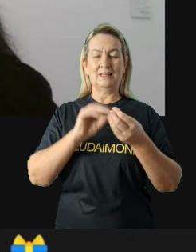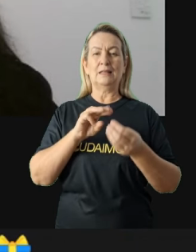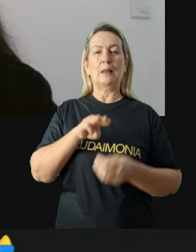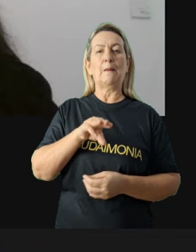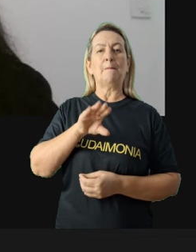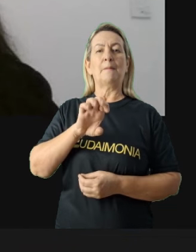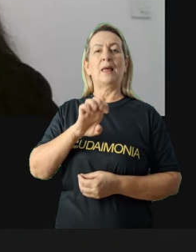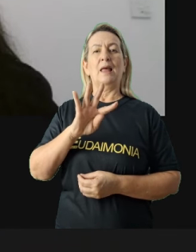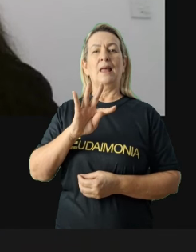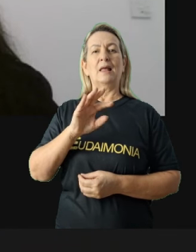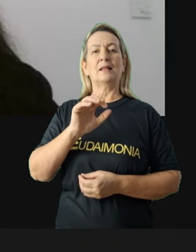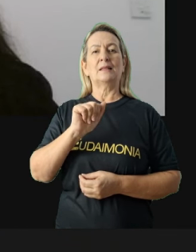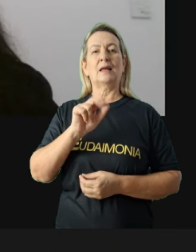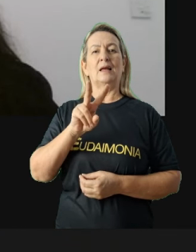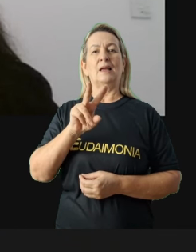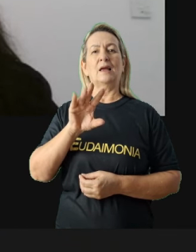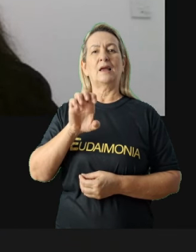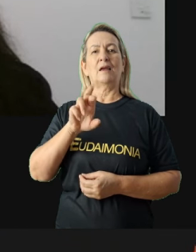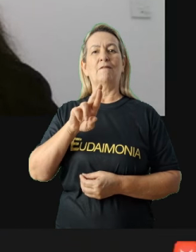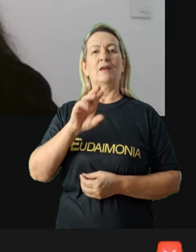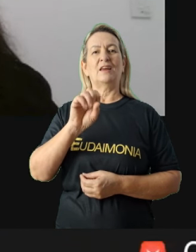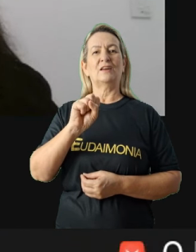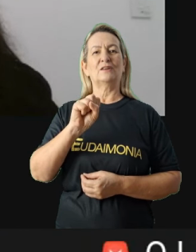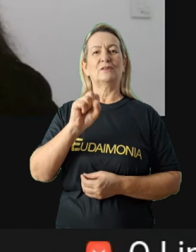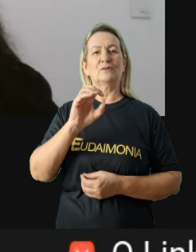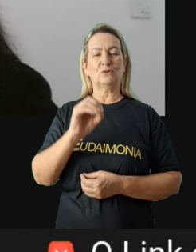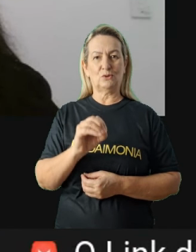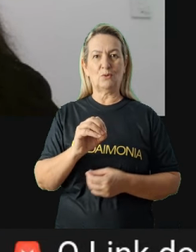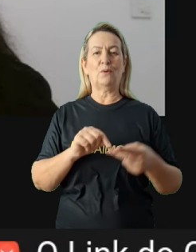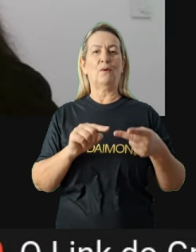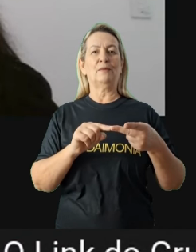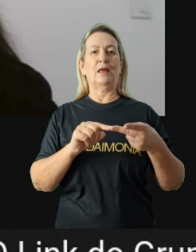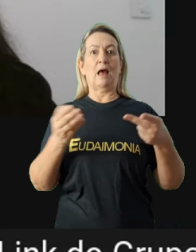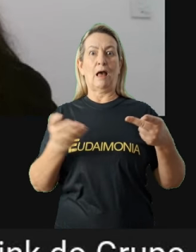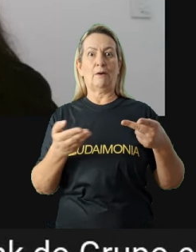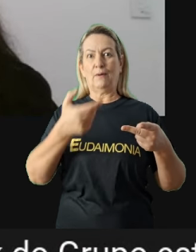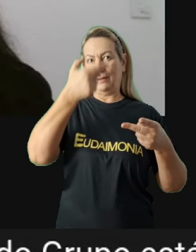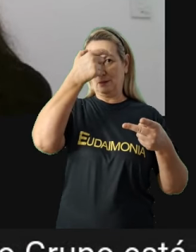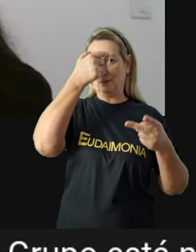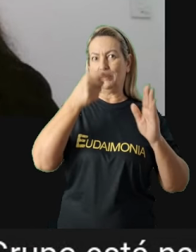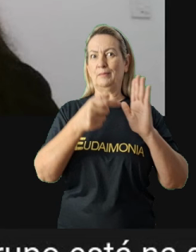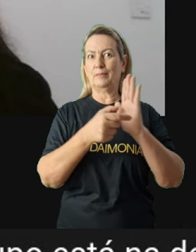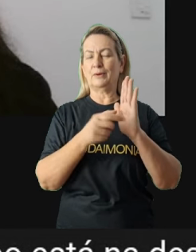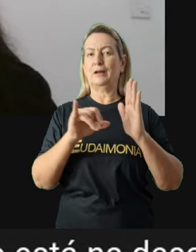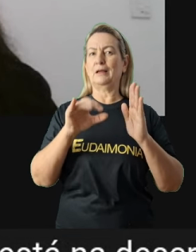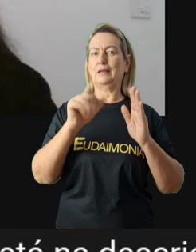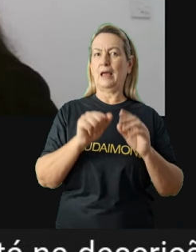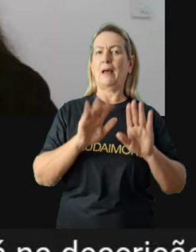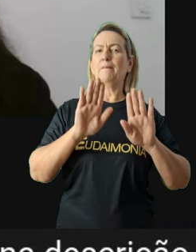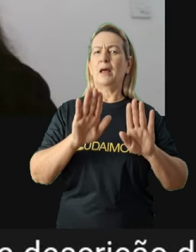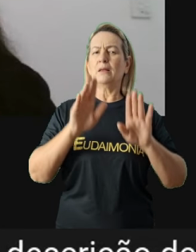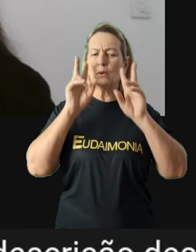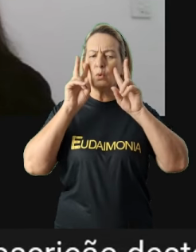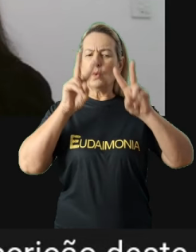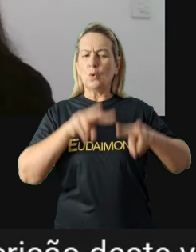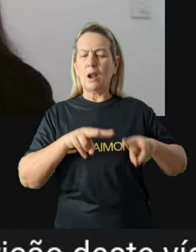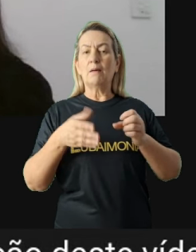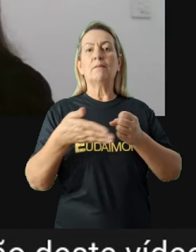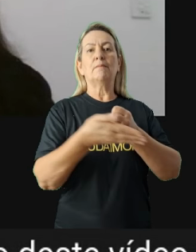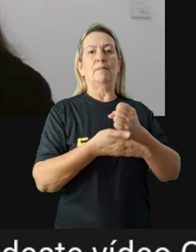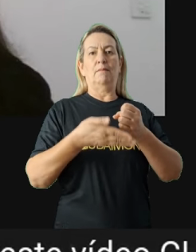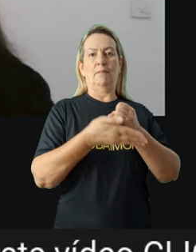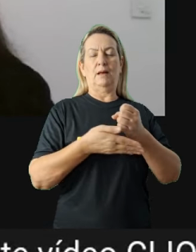não é? A gente tem o metaverso, que foi a bola da vez ano passado, agora a gente tem a IA, só